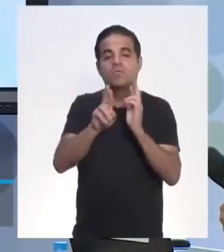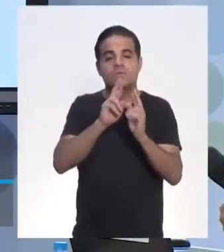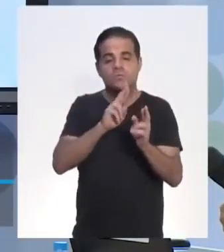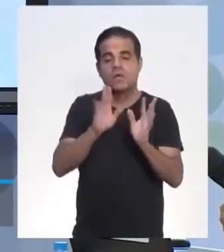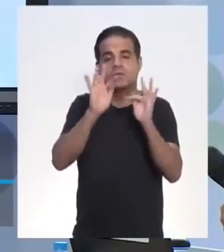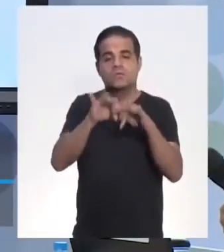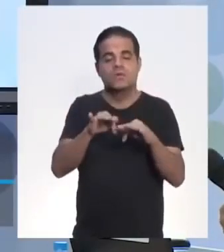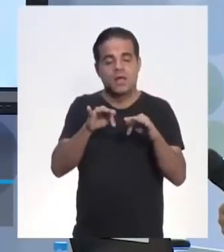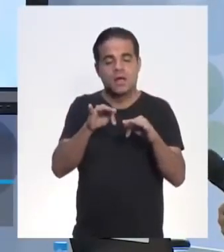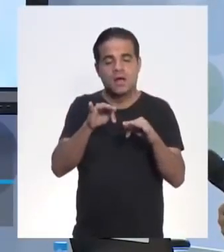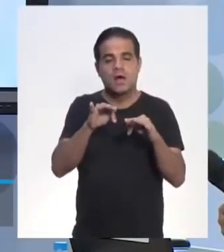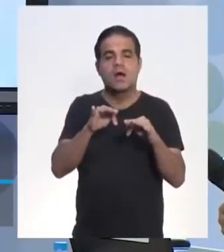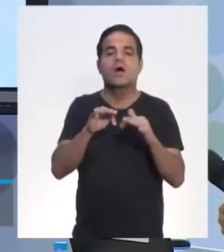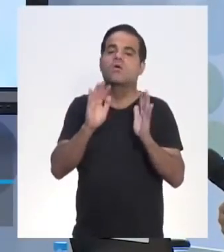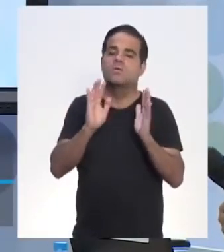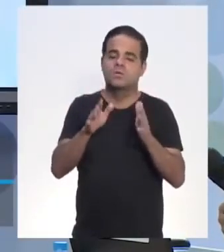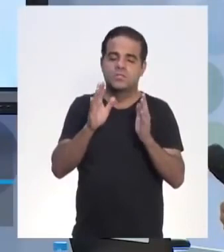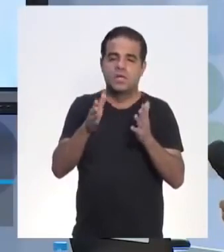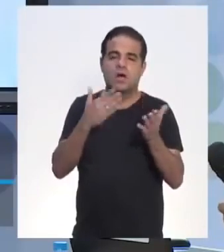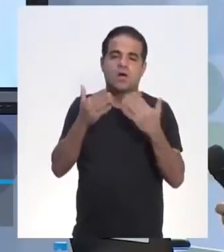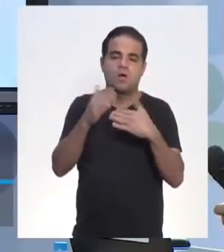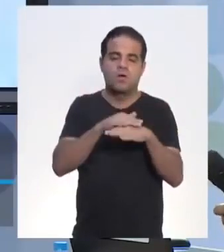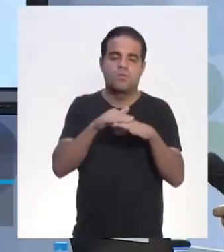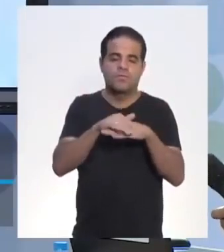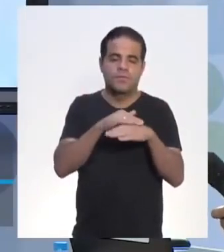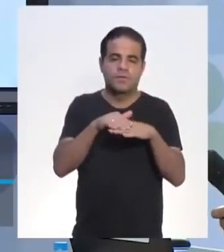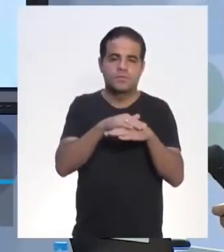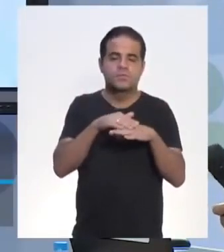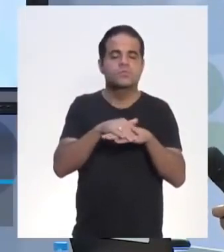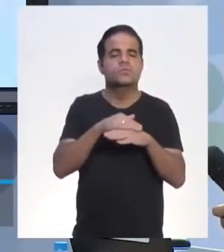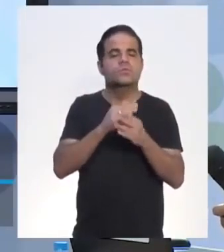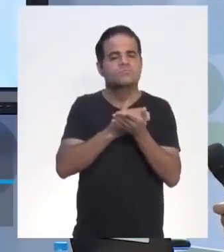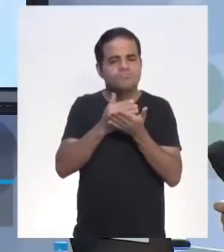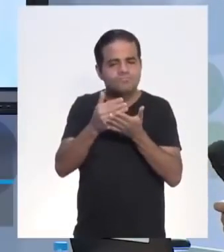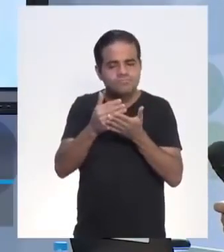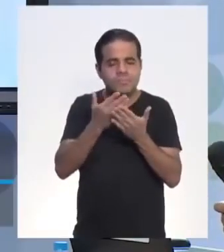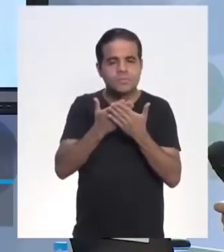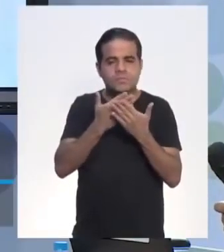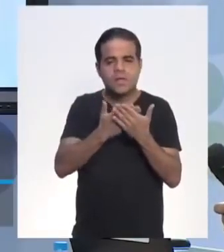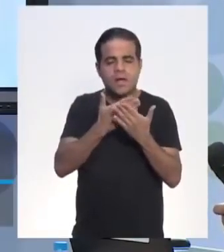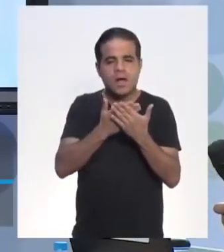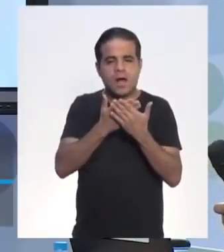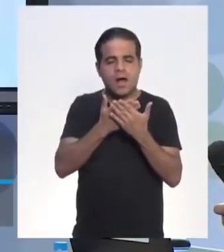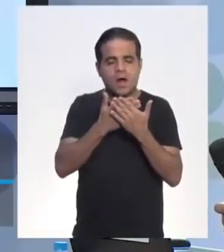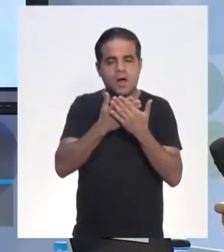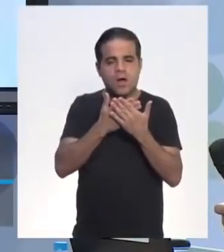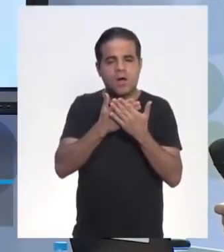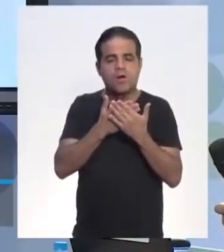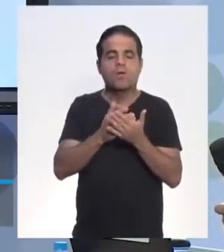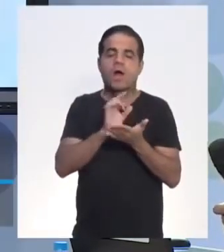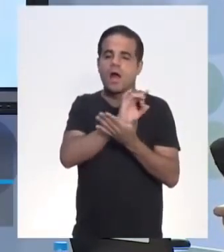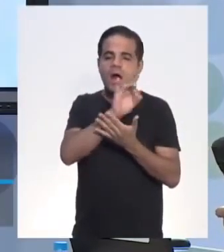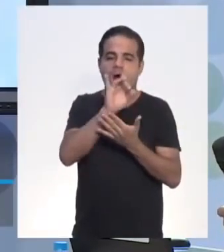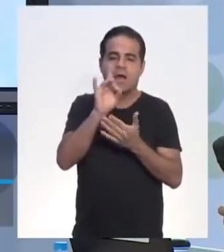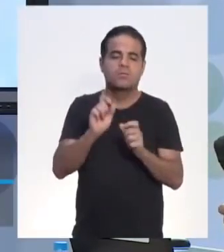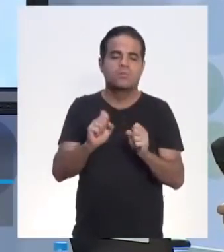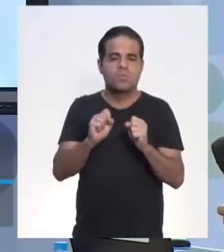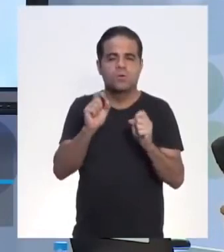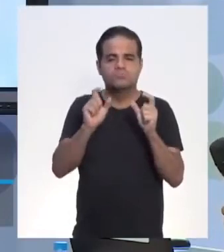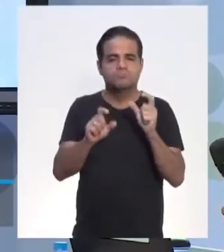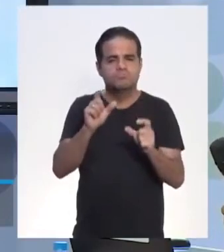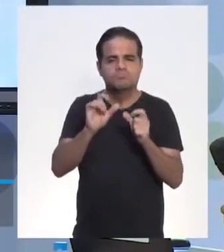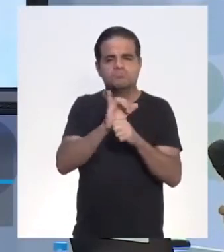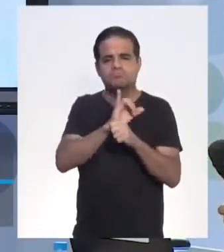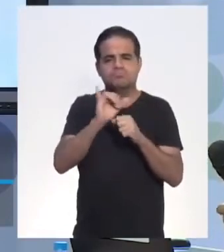no resultado final que como a gente já conversou inclusive no início da aula cada um pode ter uma